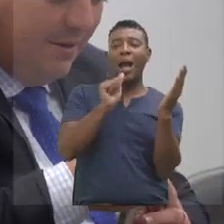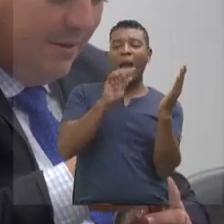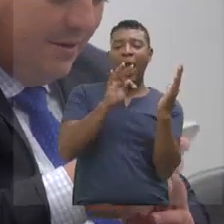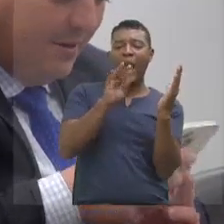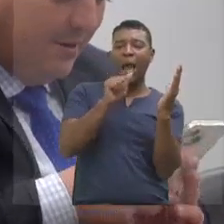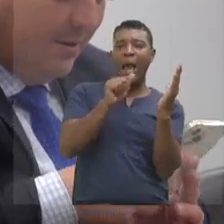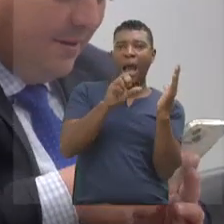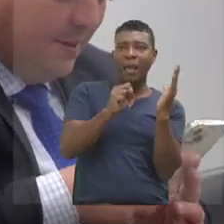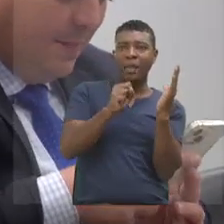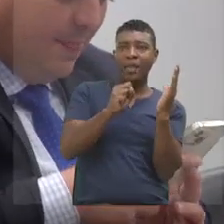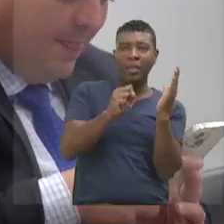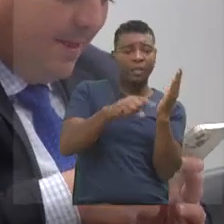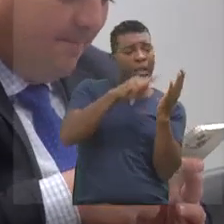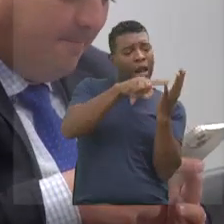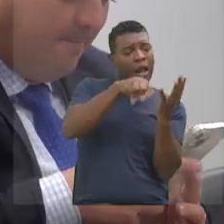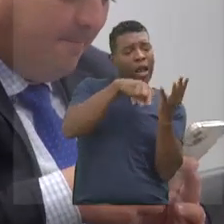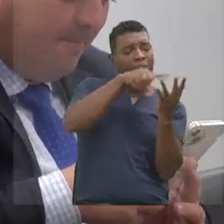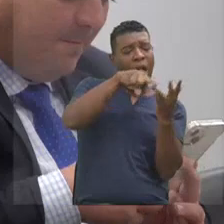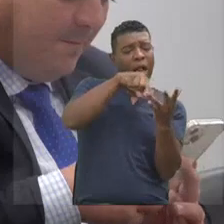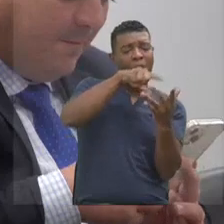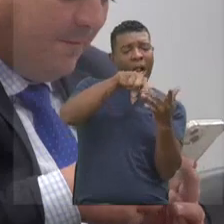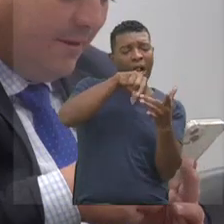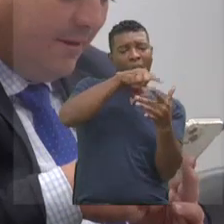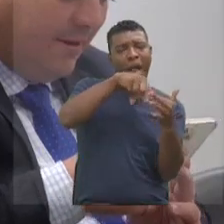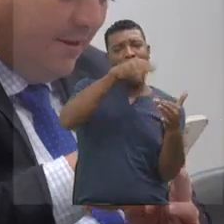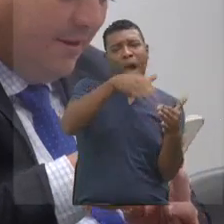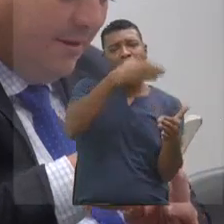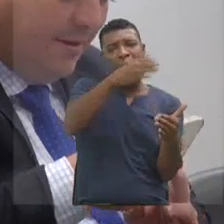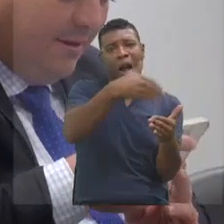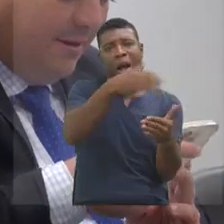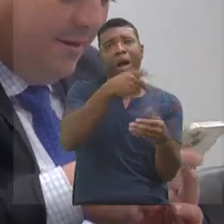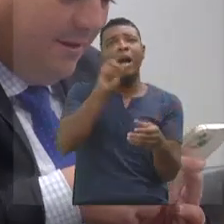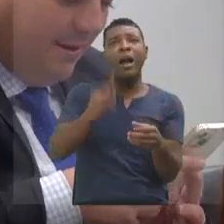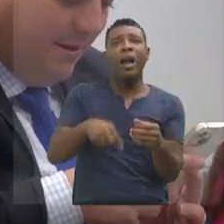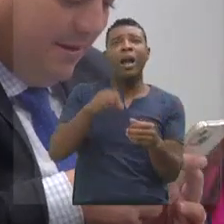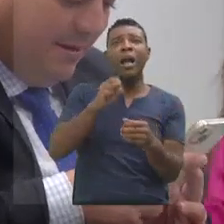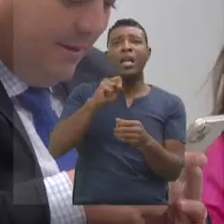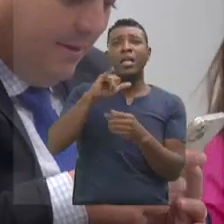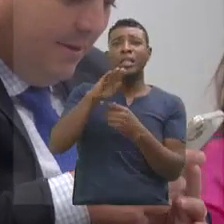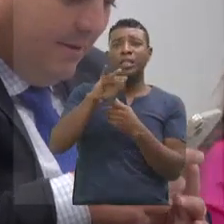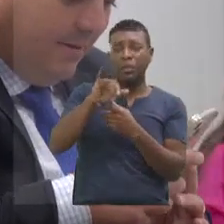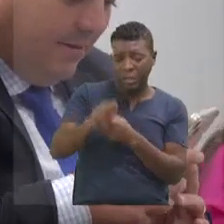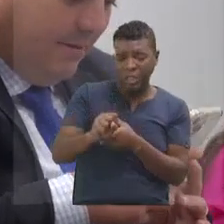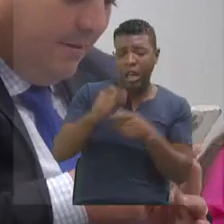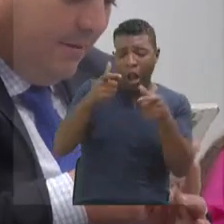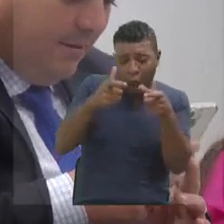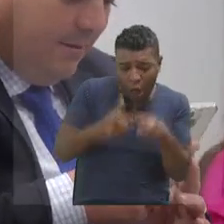sucessivas atas de reuniões da simples locais regionais